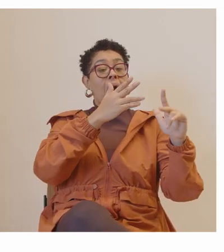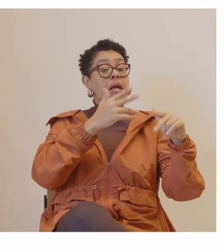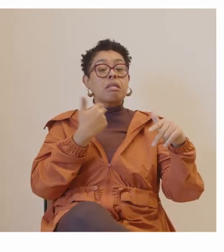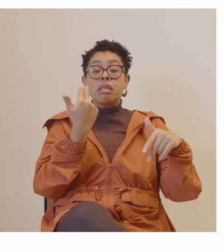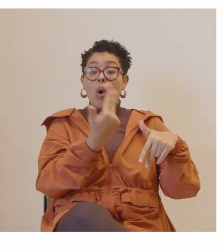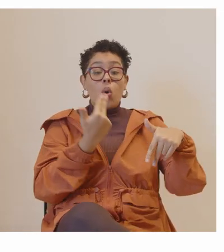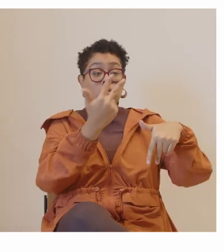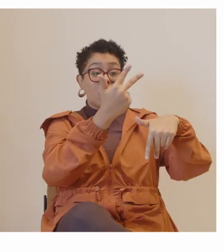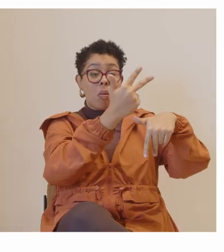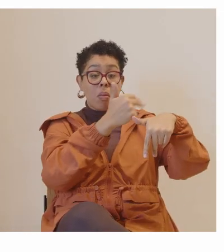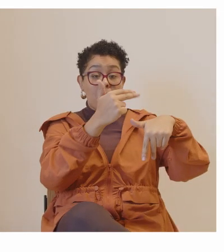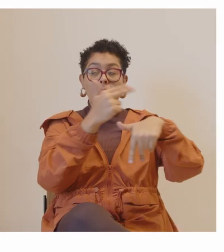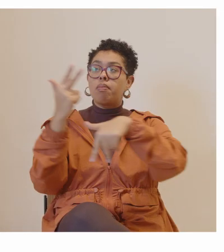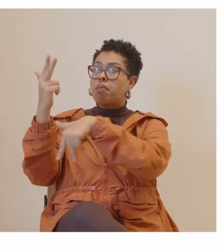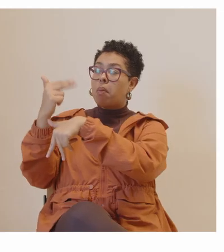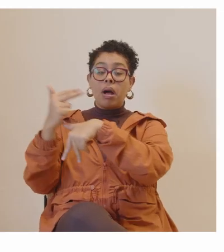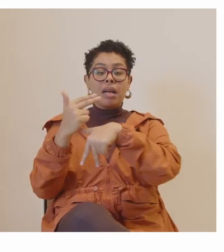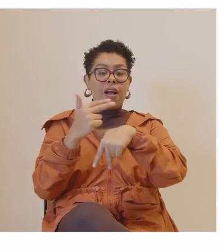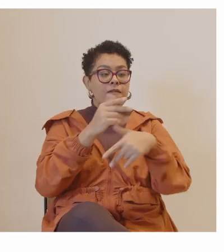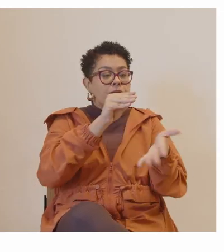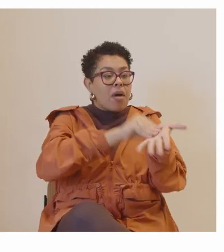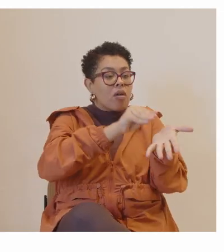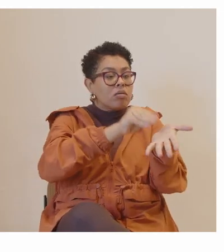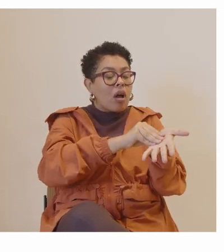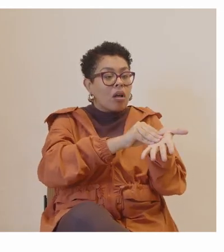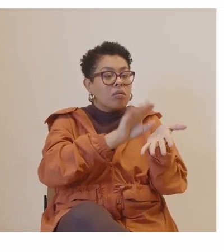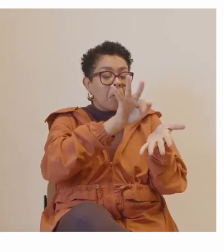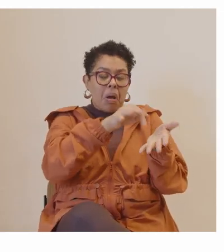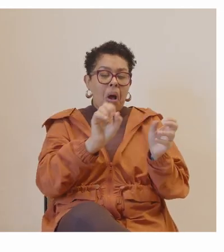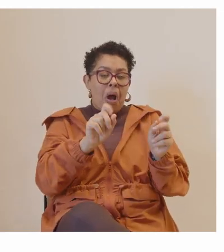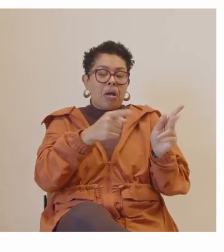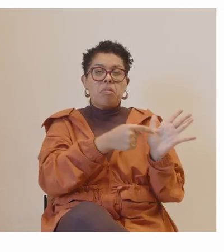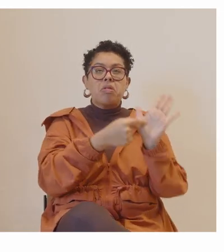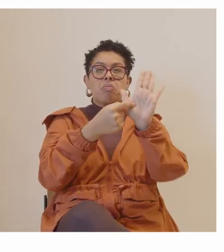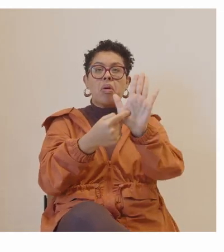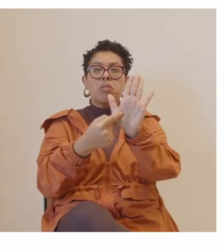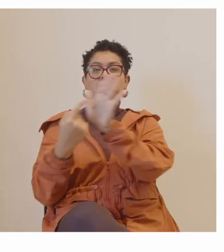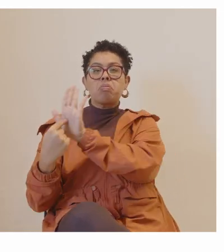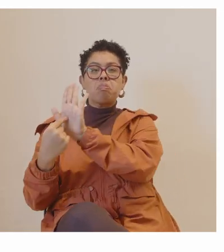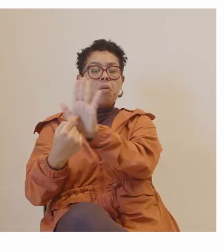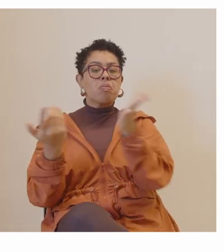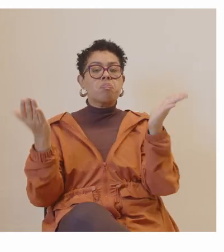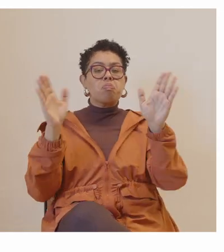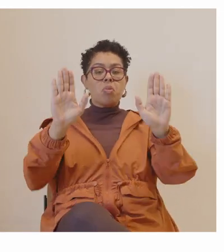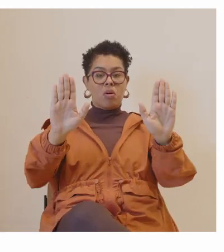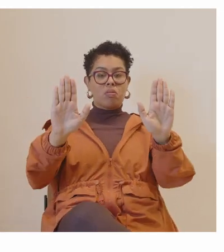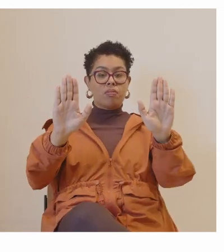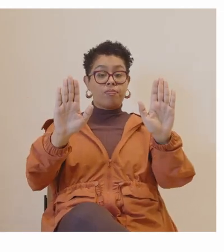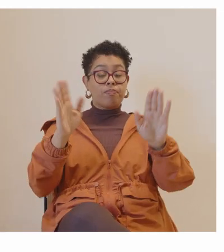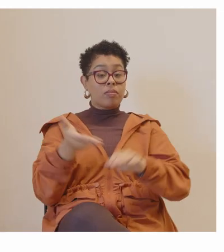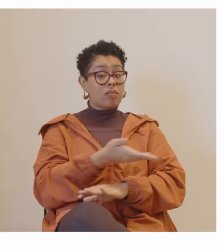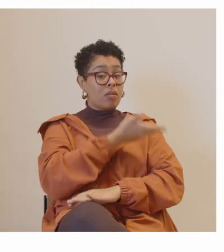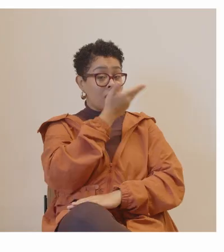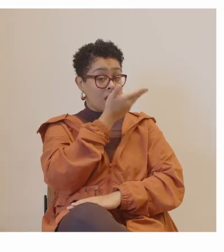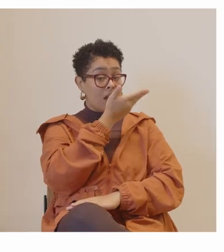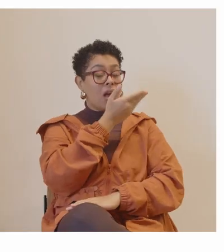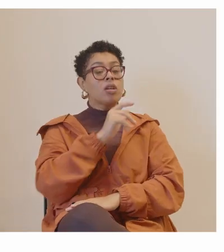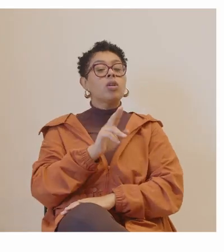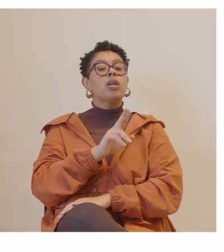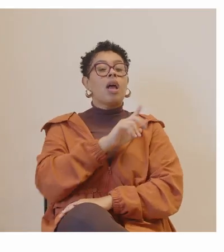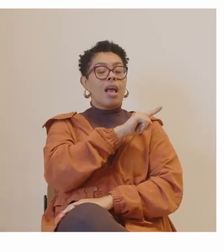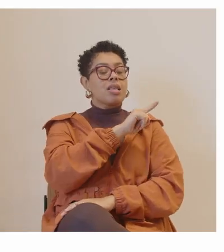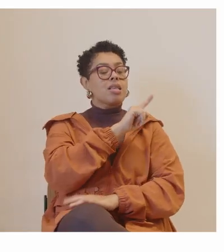exposição impressionista de 1874, né? Junto com essa aqui, né, que reza a lenda, é a que dá